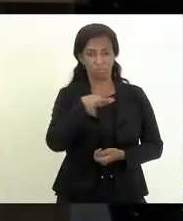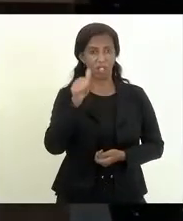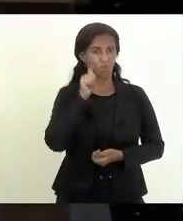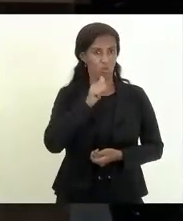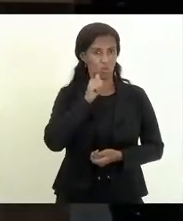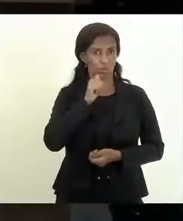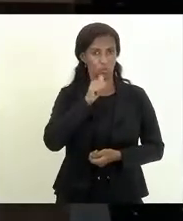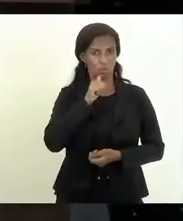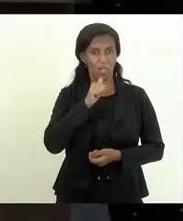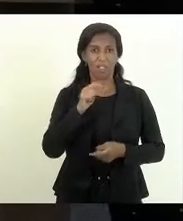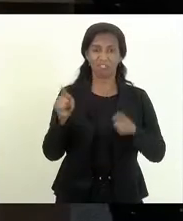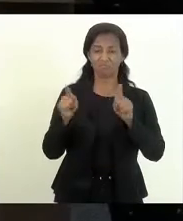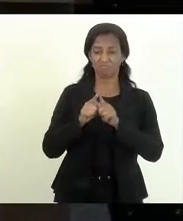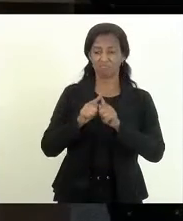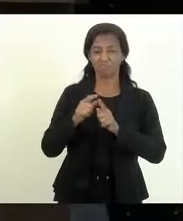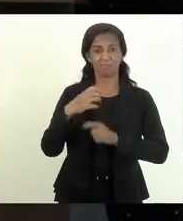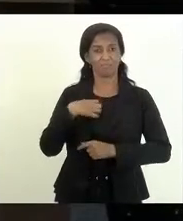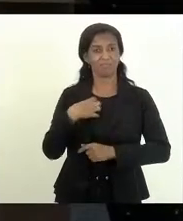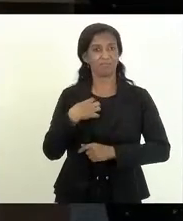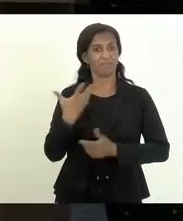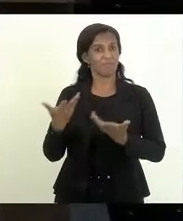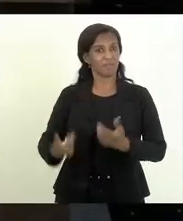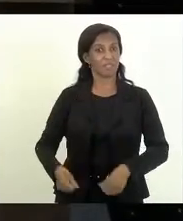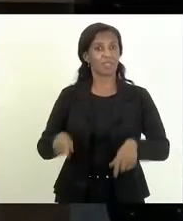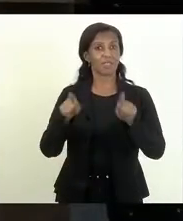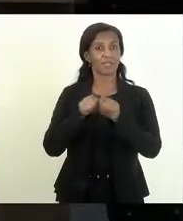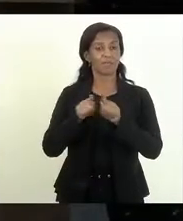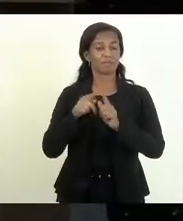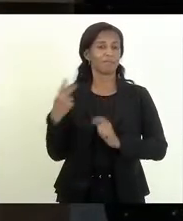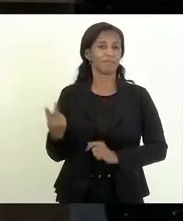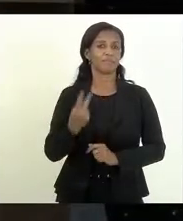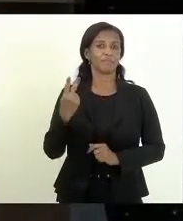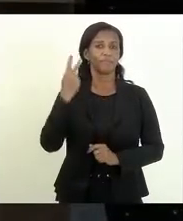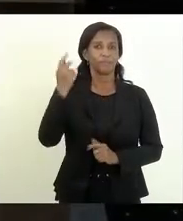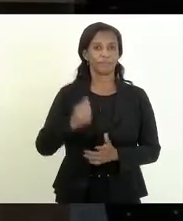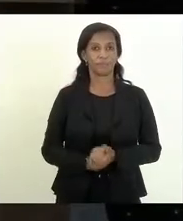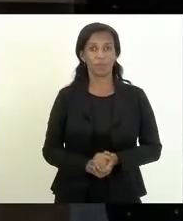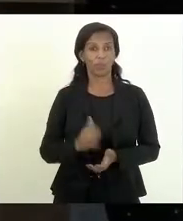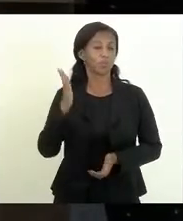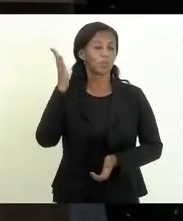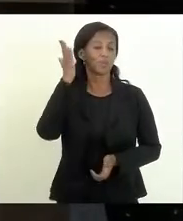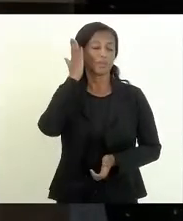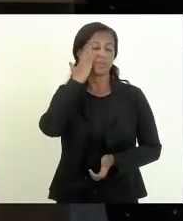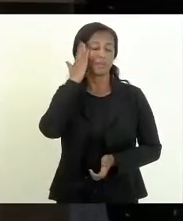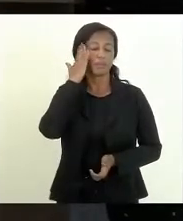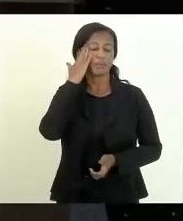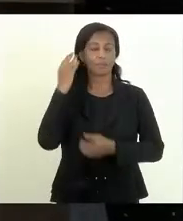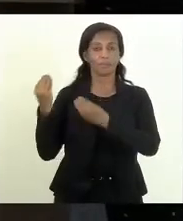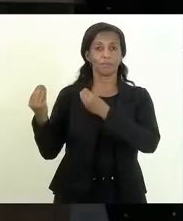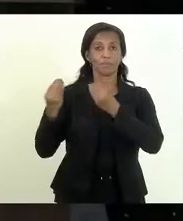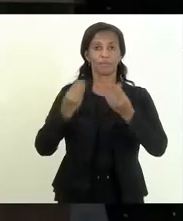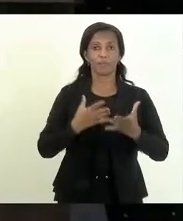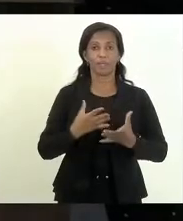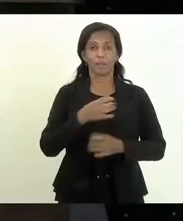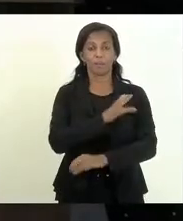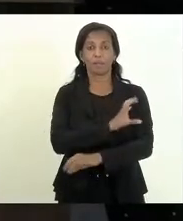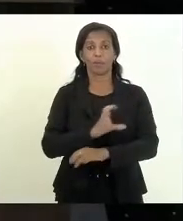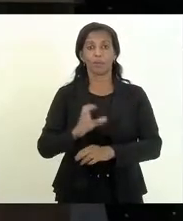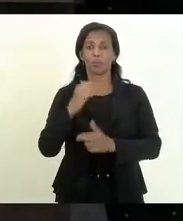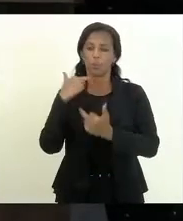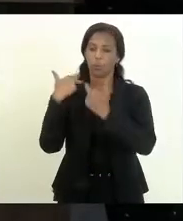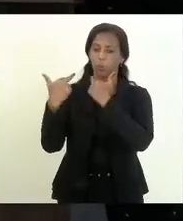muito, muito simbólica. Além disso, tem também a valorização dos saberes transmitidos pela cultura